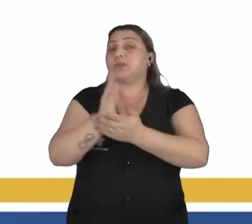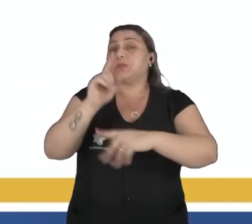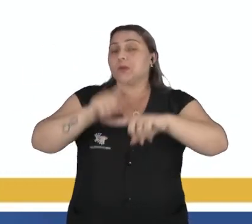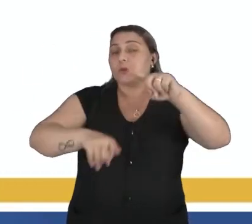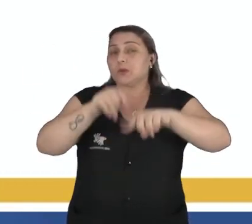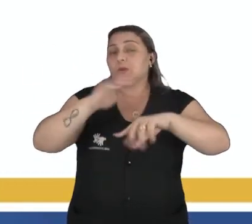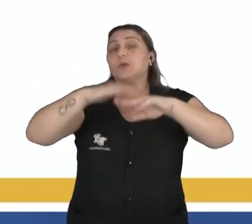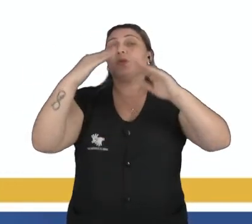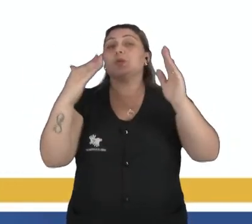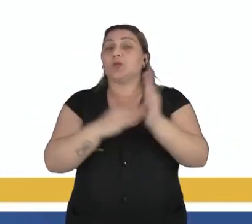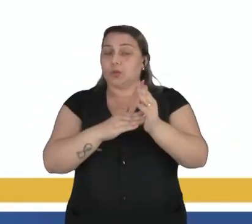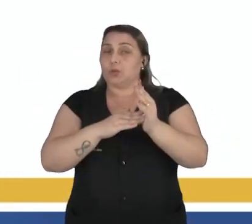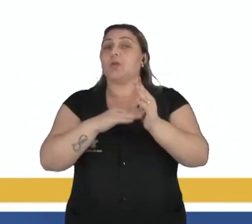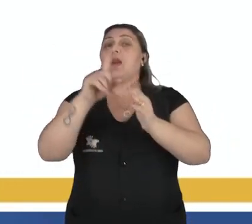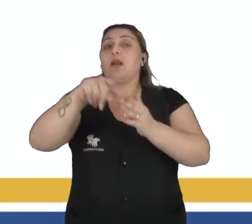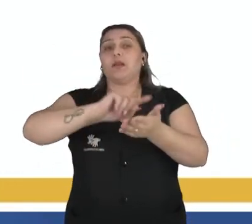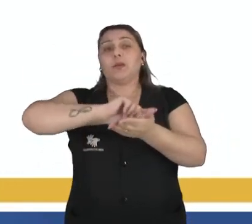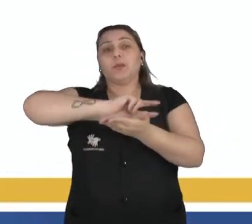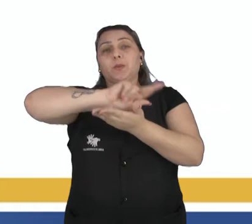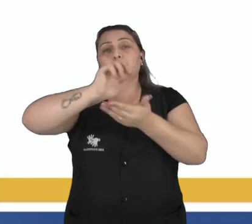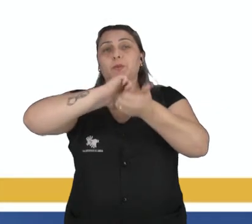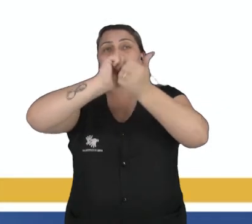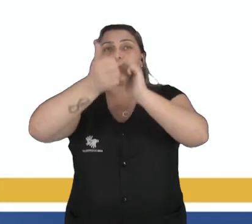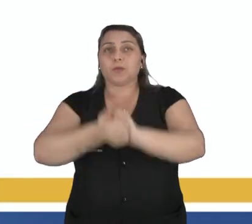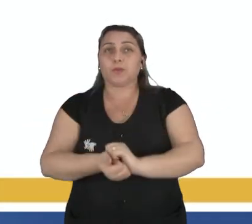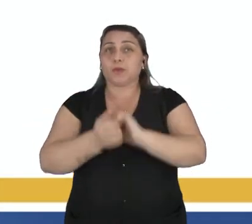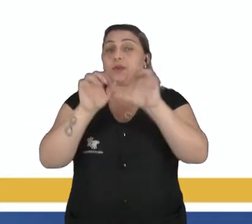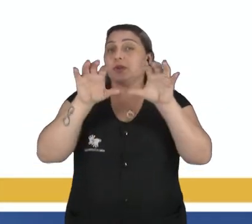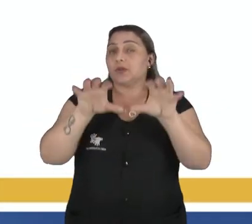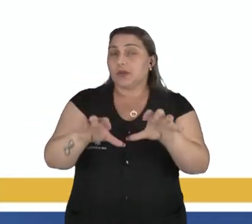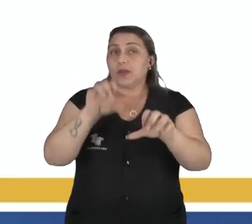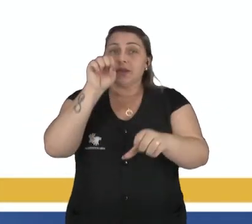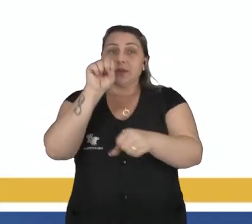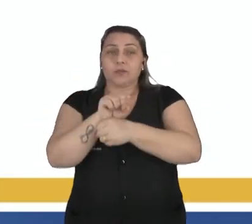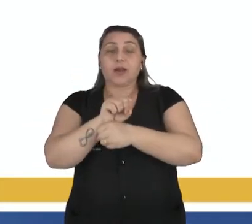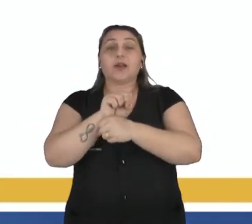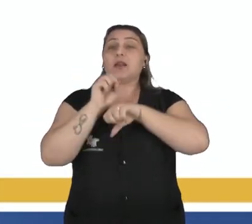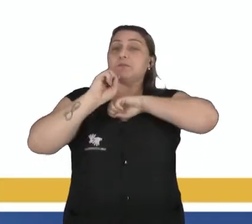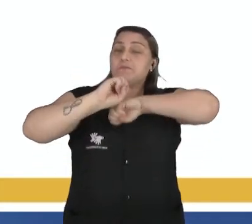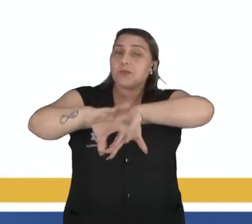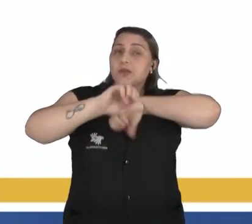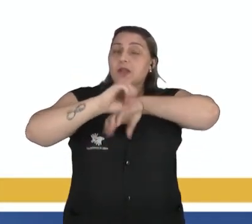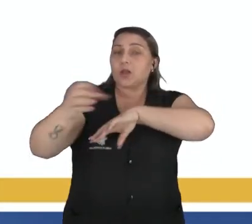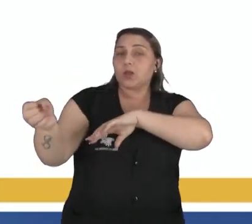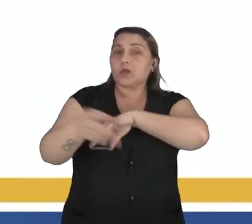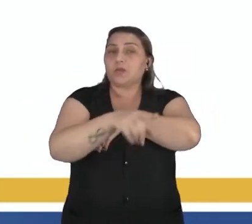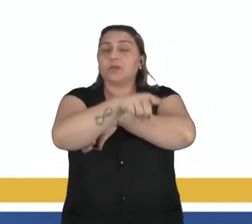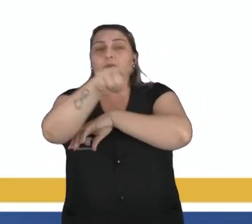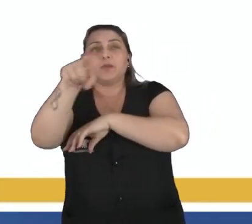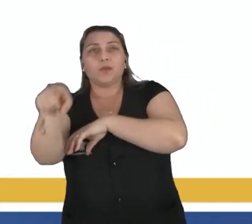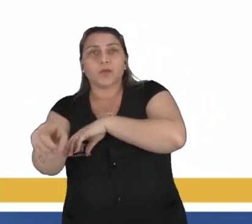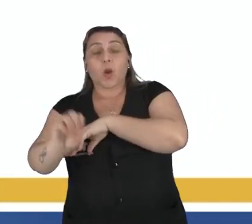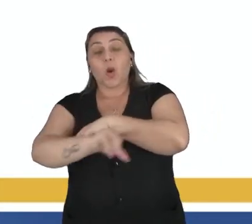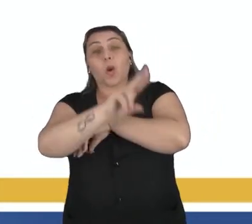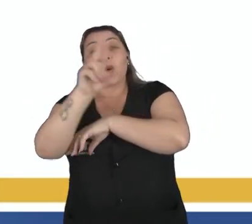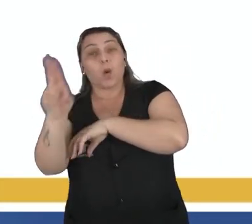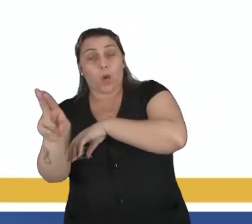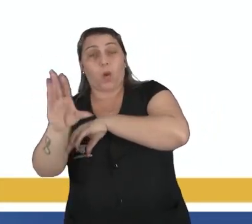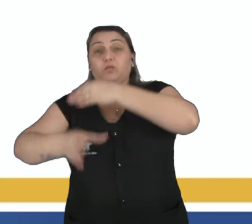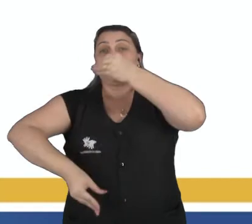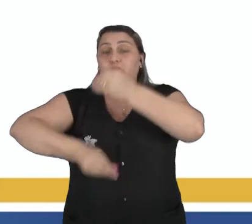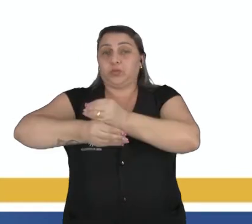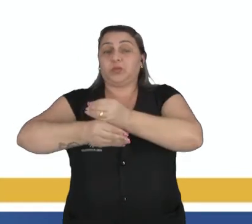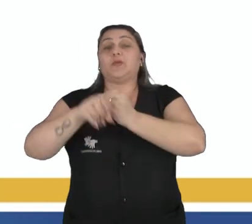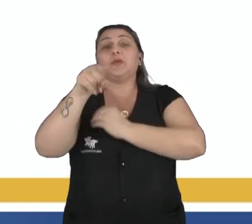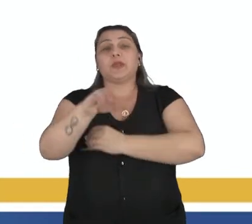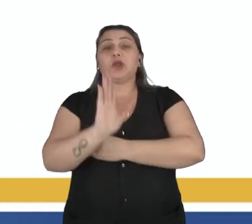Tudo isso inclui o atletismo. Assim, espero ter ensinado algo novo para você ou